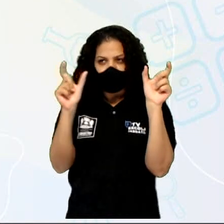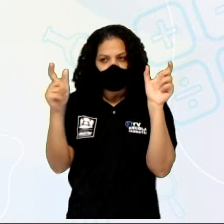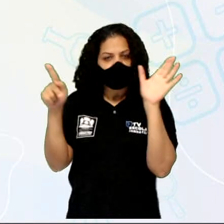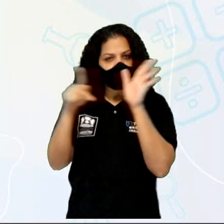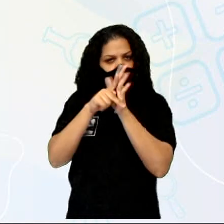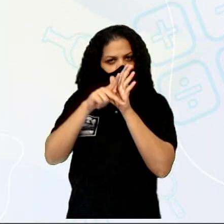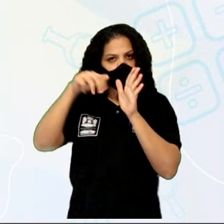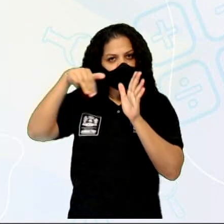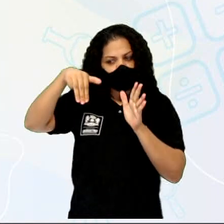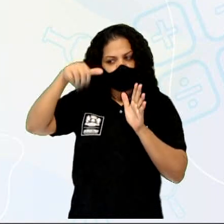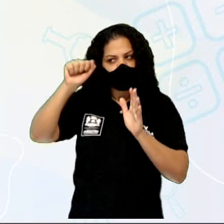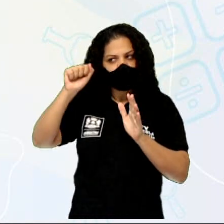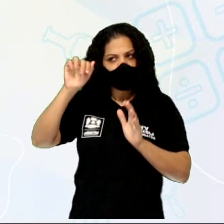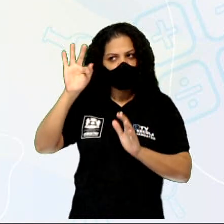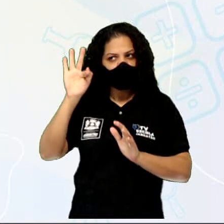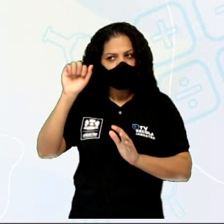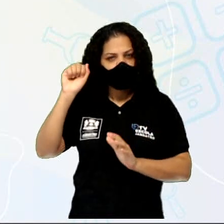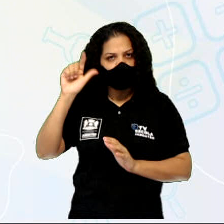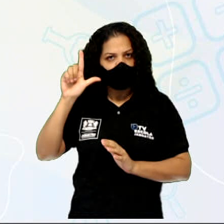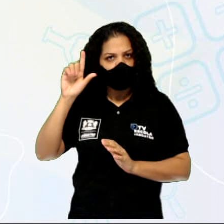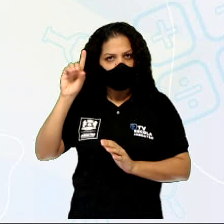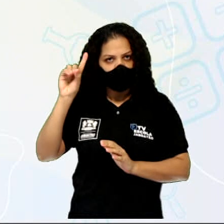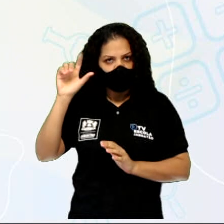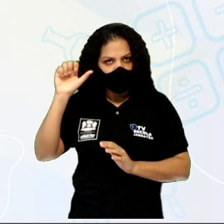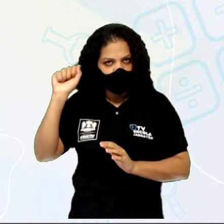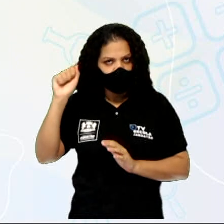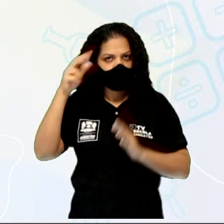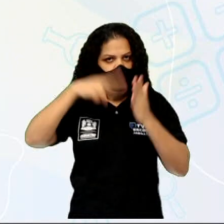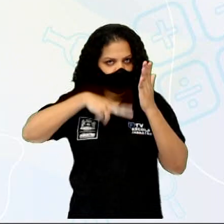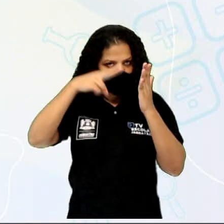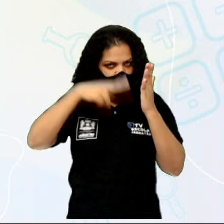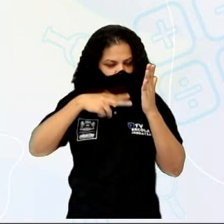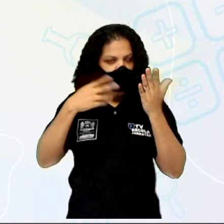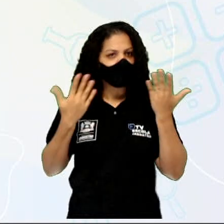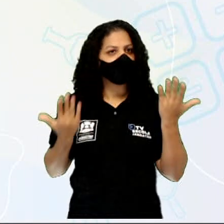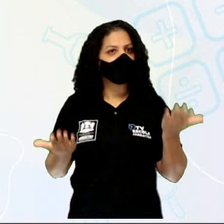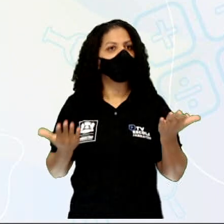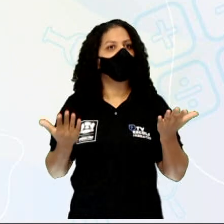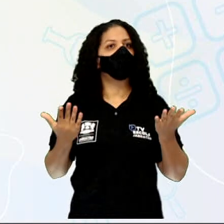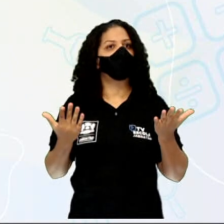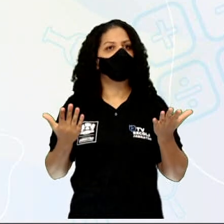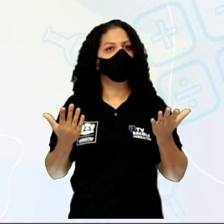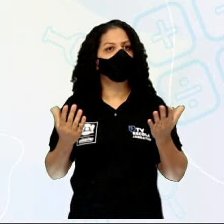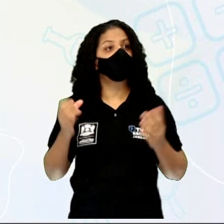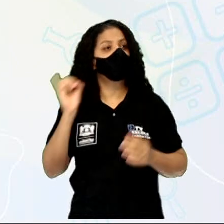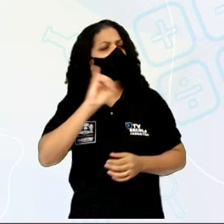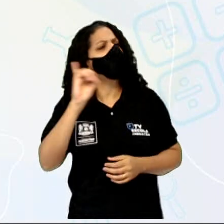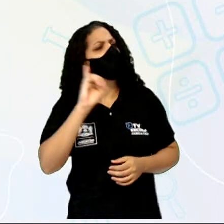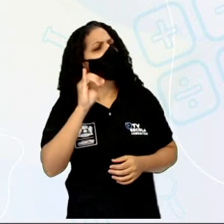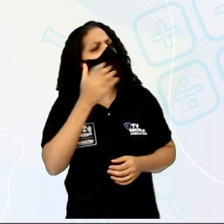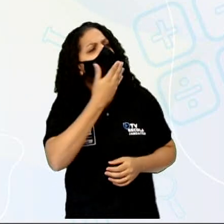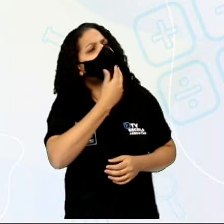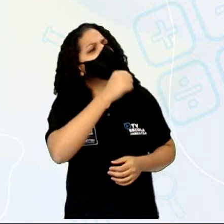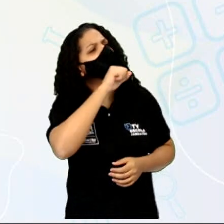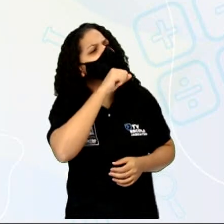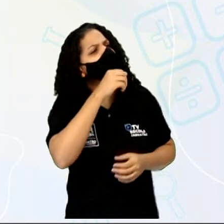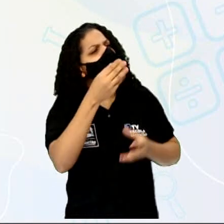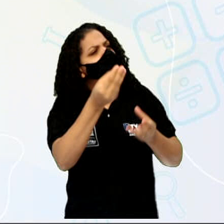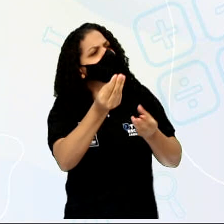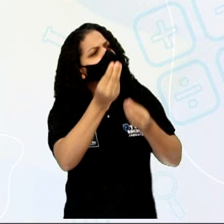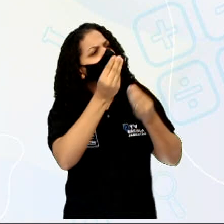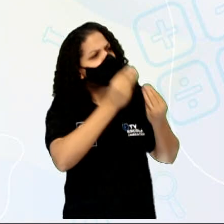com vocês. O primeiro quadrinho diz o seguinte: oi, papai, trouxe a pilha para o